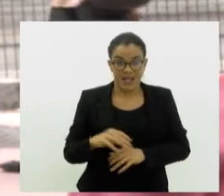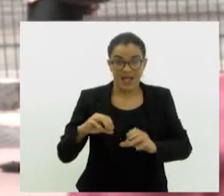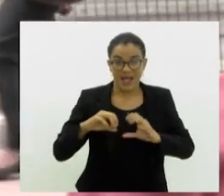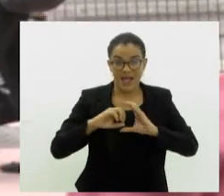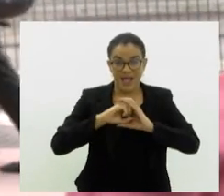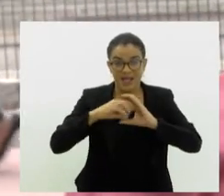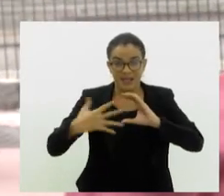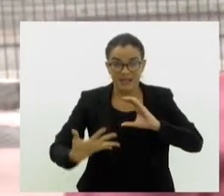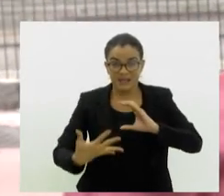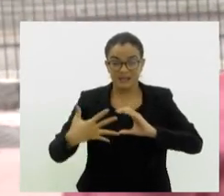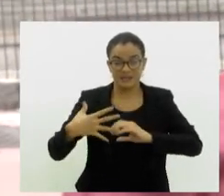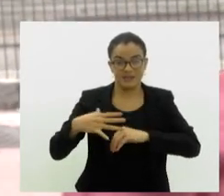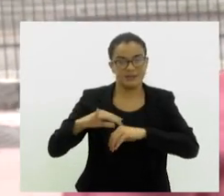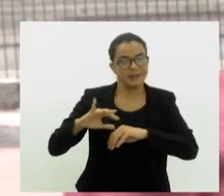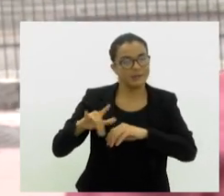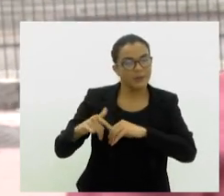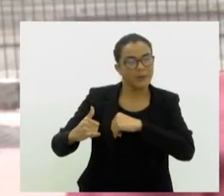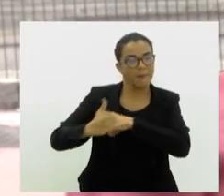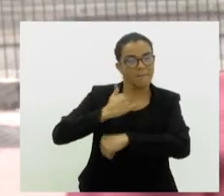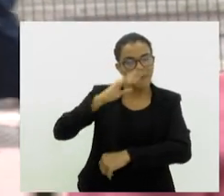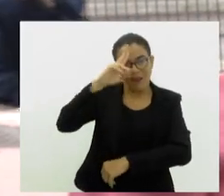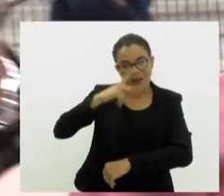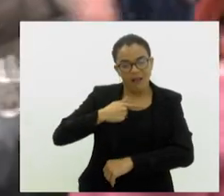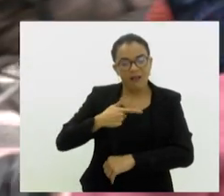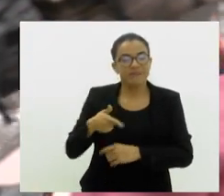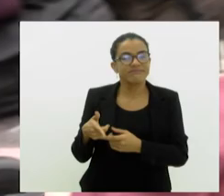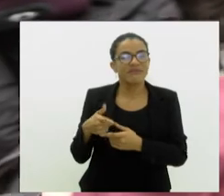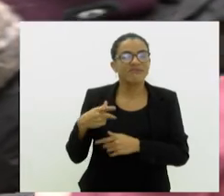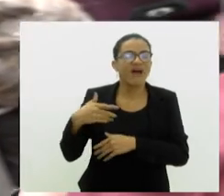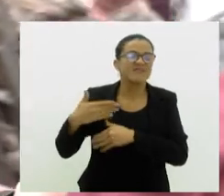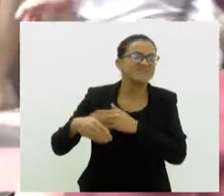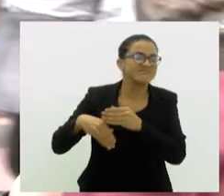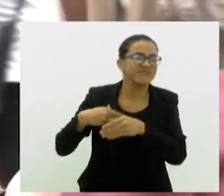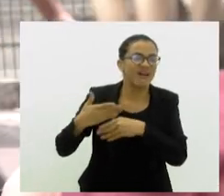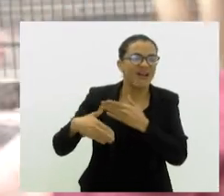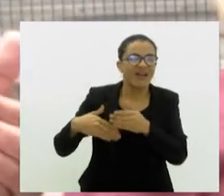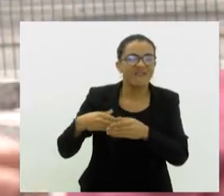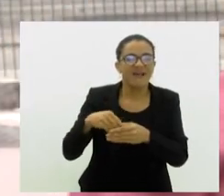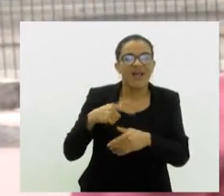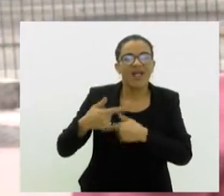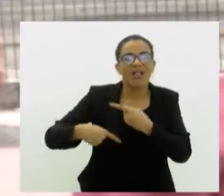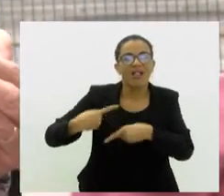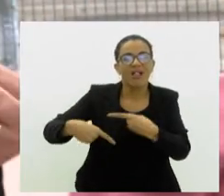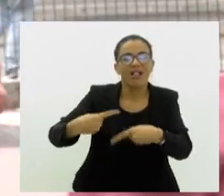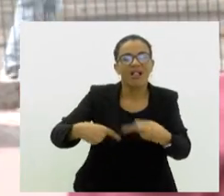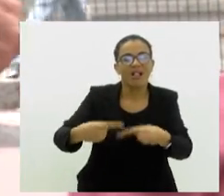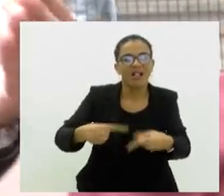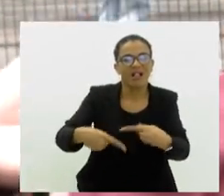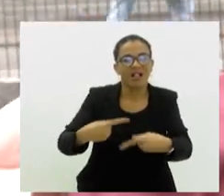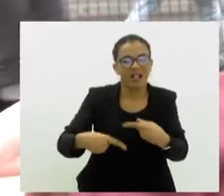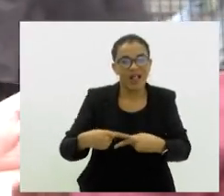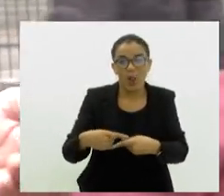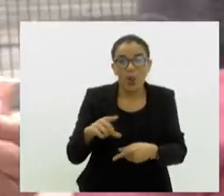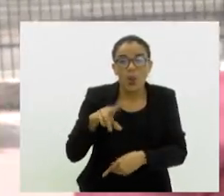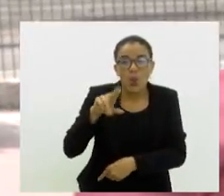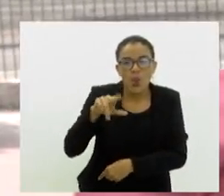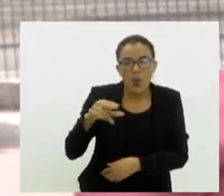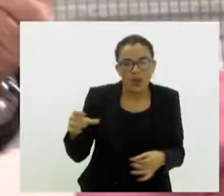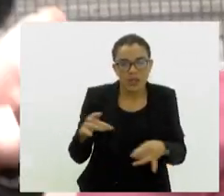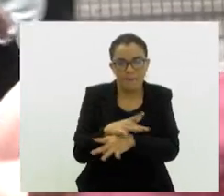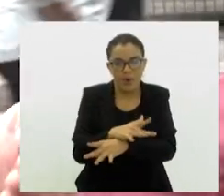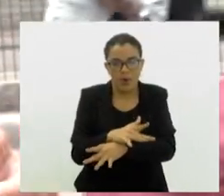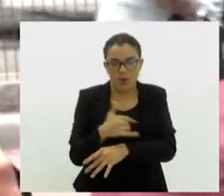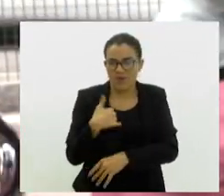gera no indivíduo uma sensação de desejo de procrastinação intensa, porque ele vai estar sempre adiando, ele nunca está pronto, ele nunca